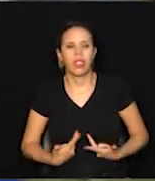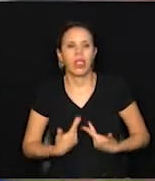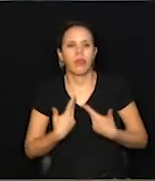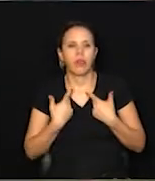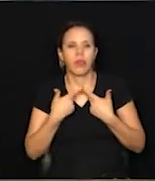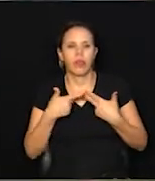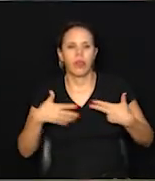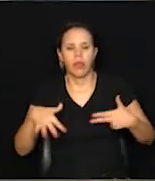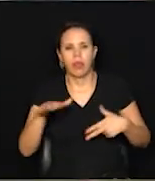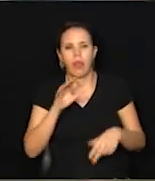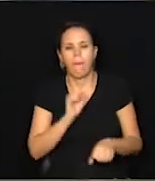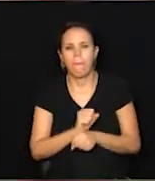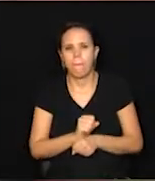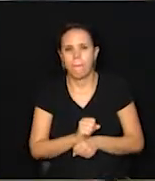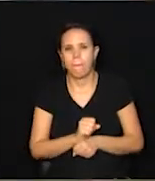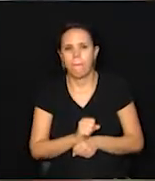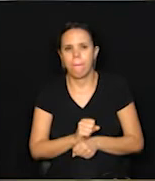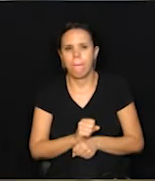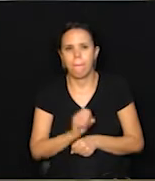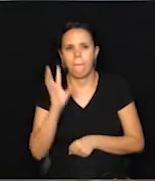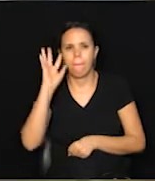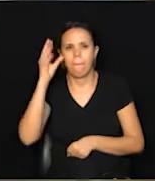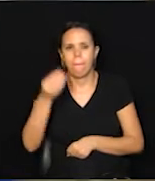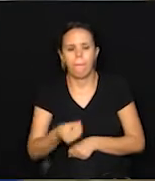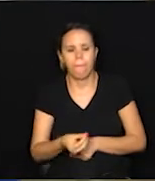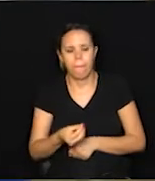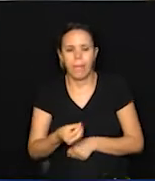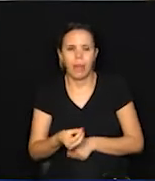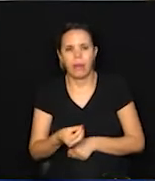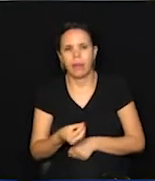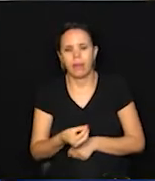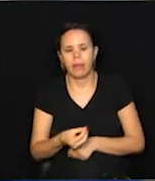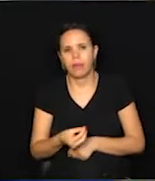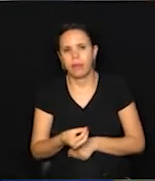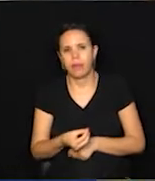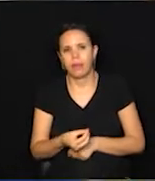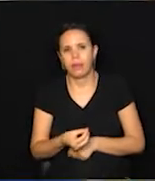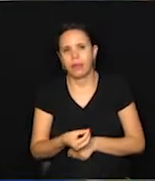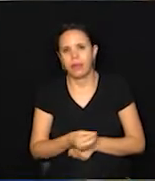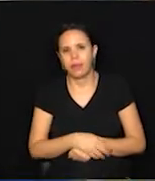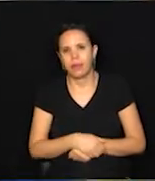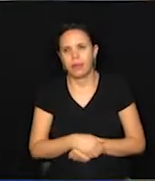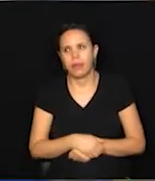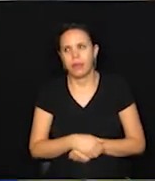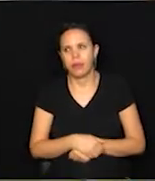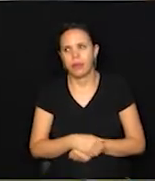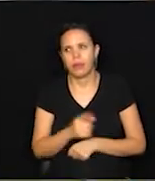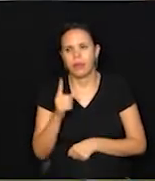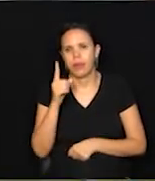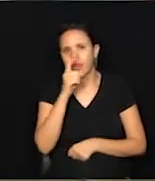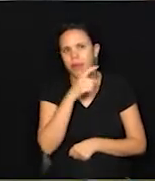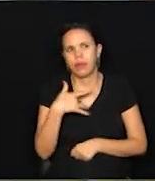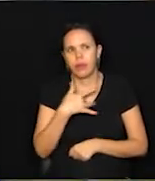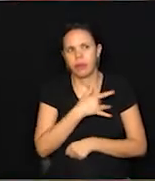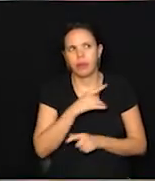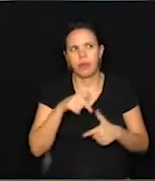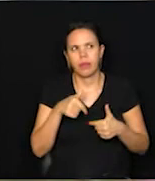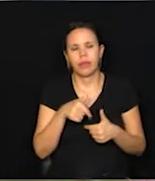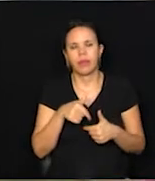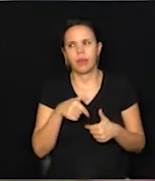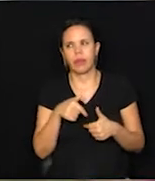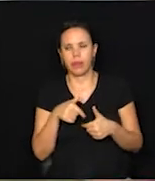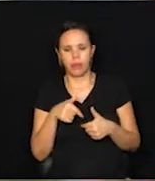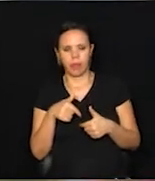eletivas paradas, né? E a gente entende, sem dúvida nenhuma, as condições difíceis que a saúde está enfrentando,